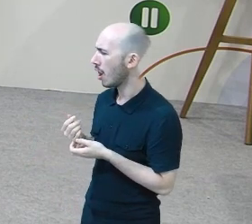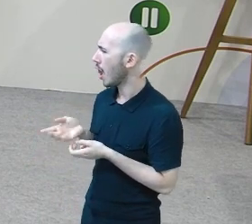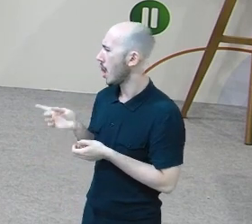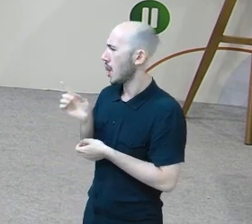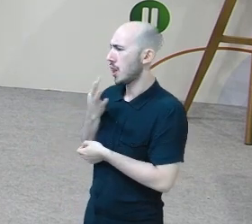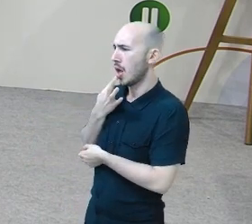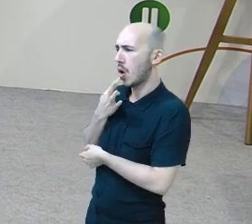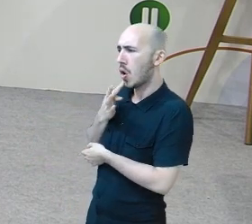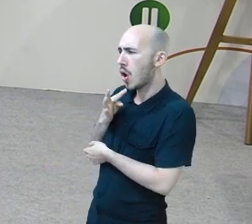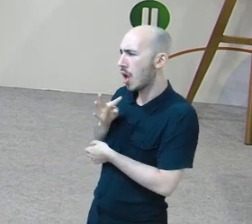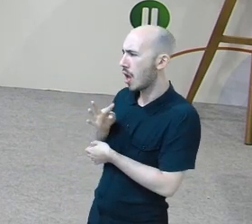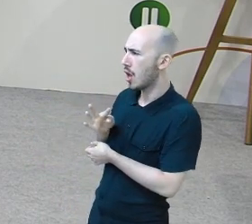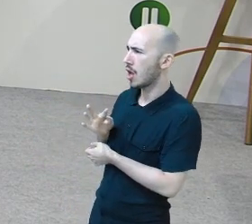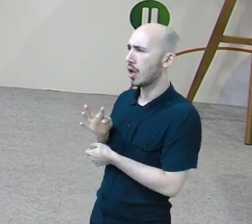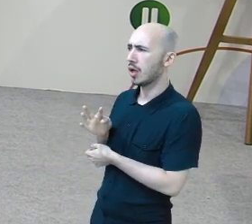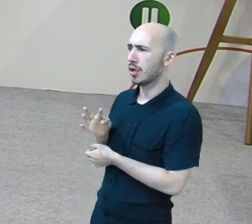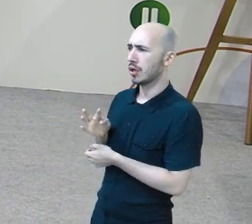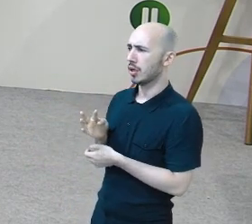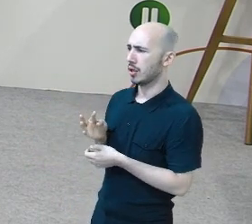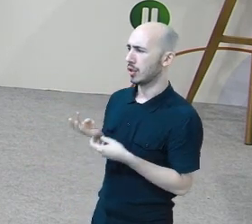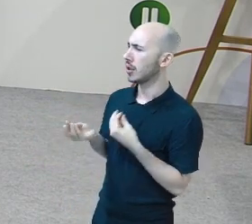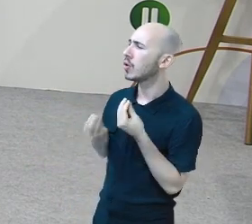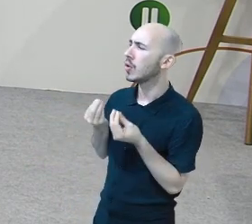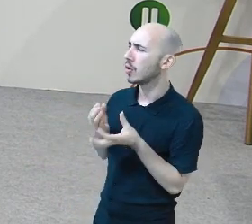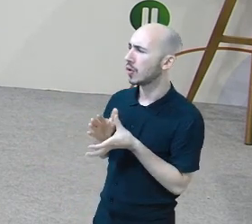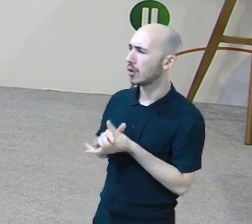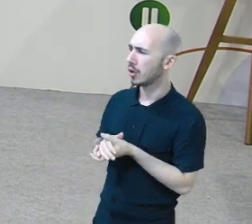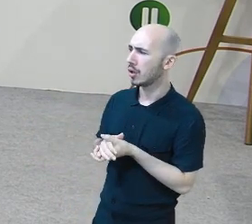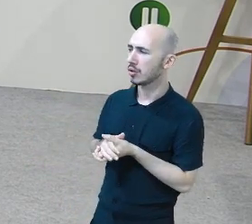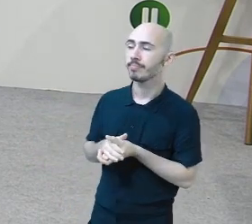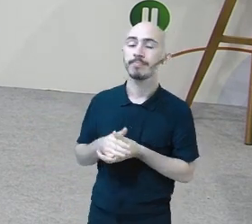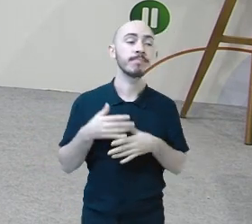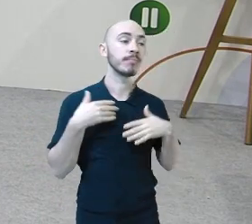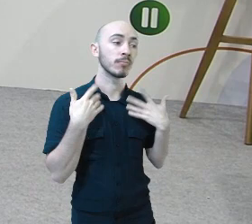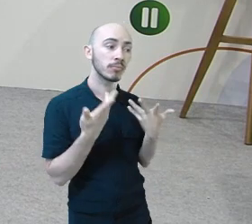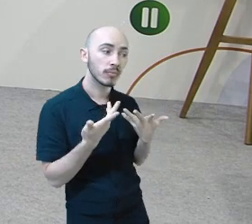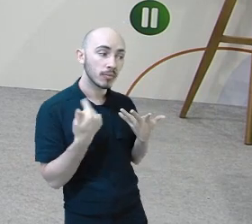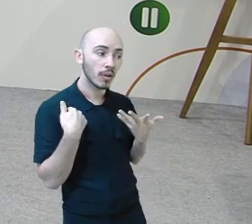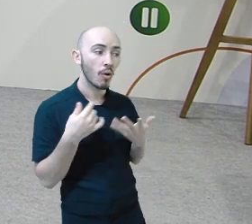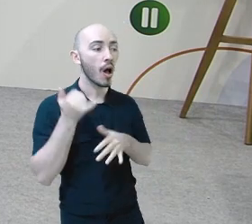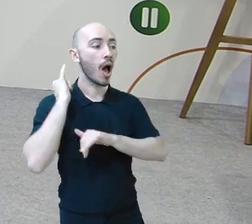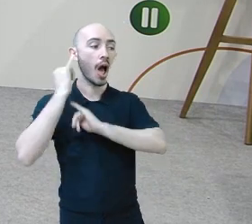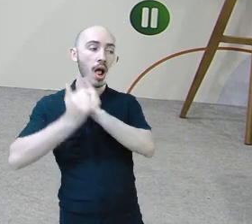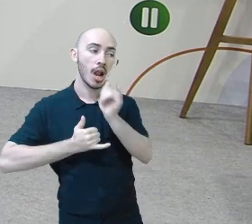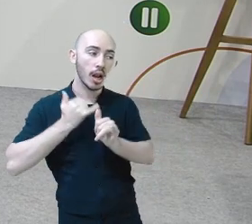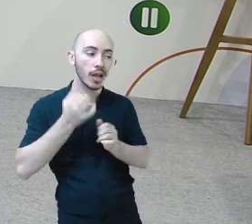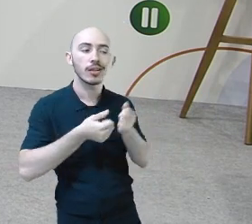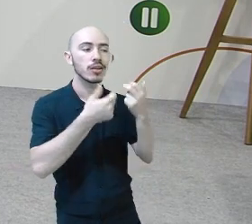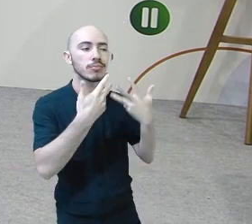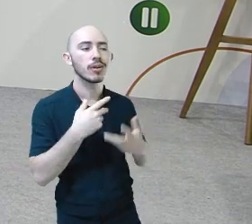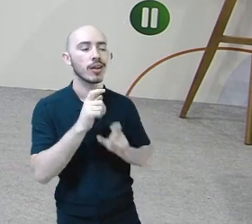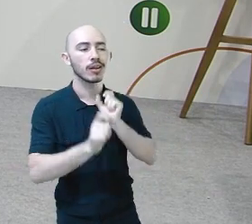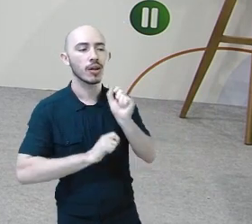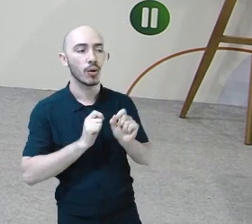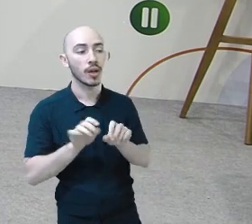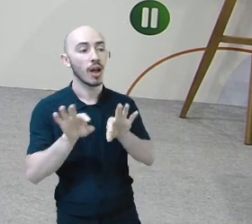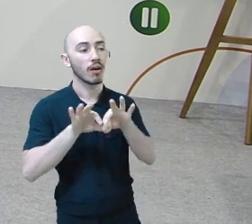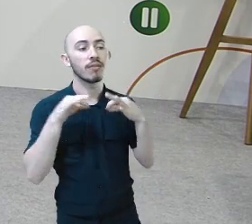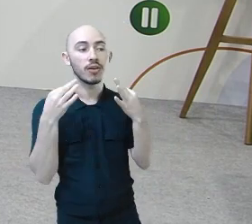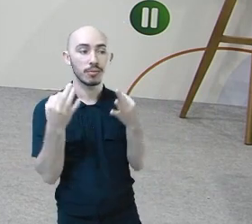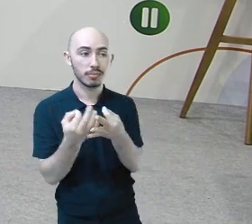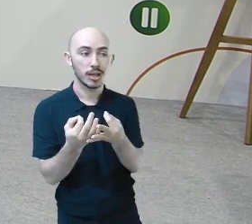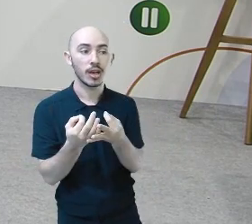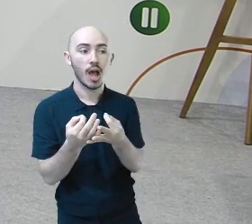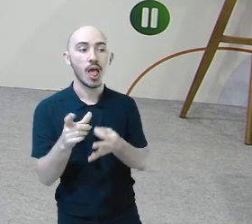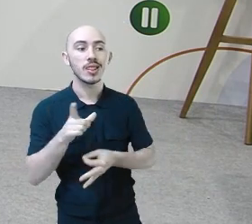não conheço. E ela falou para ele o seguinte: diz a lenda que uma família que tem 7